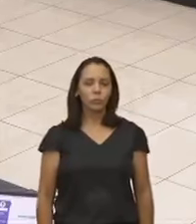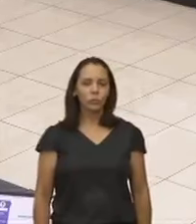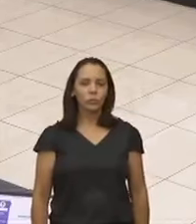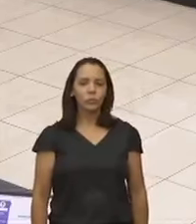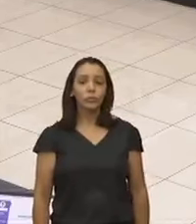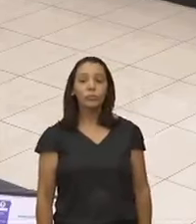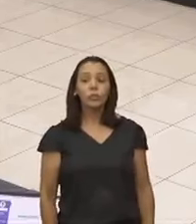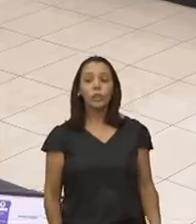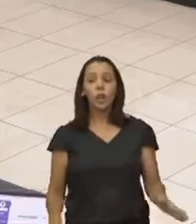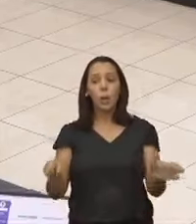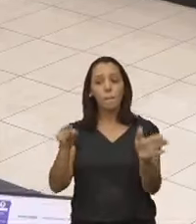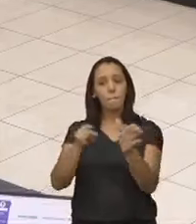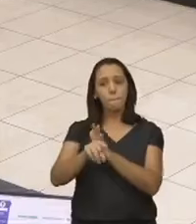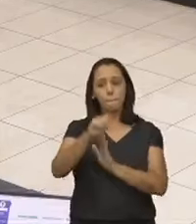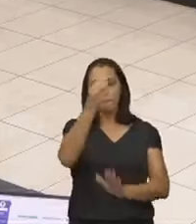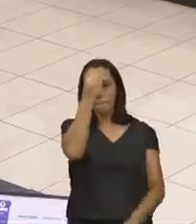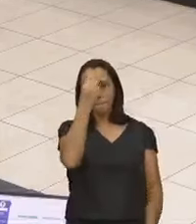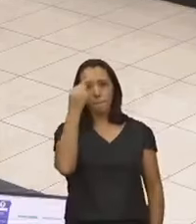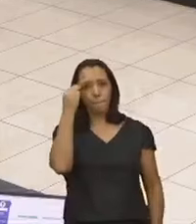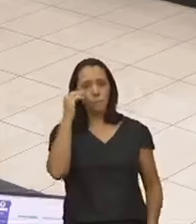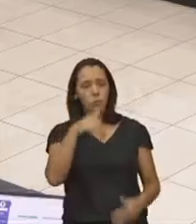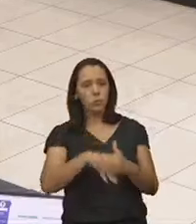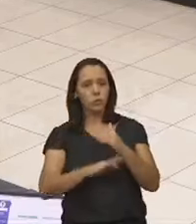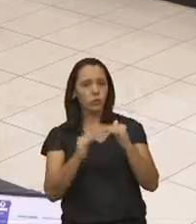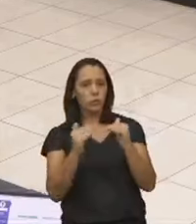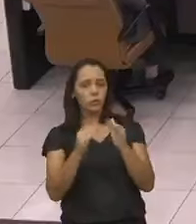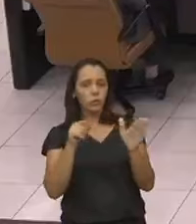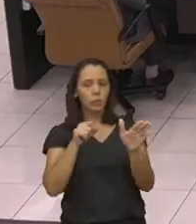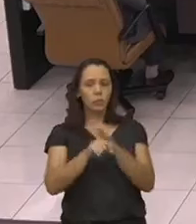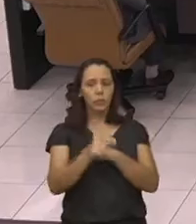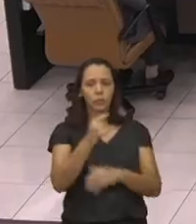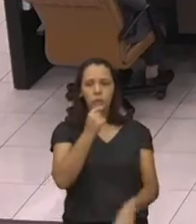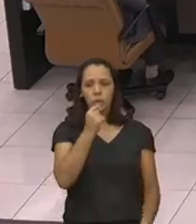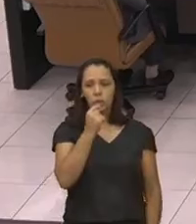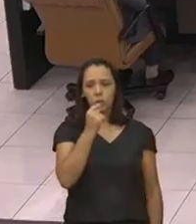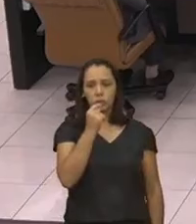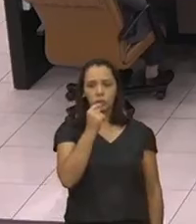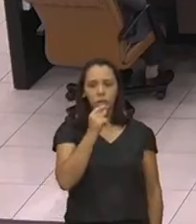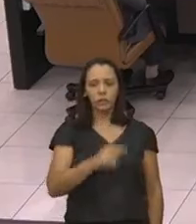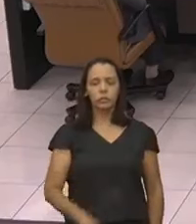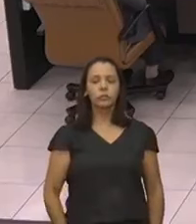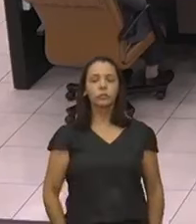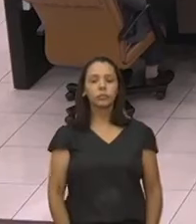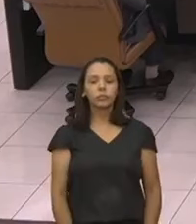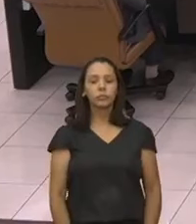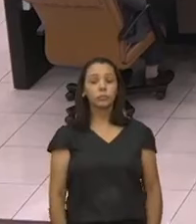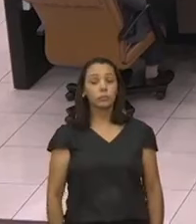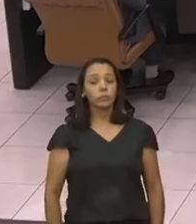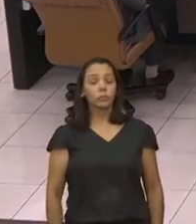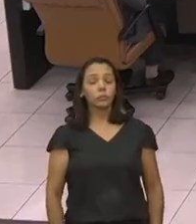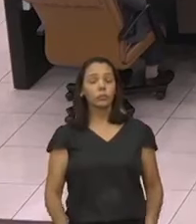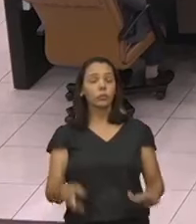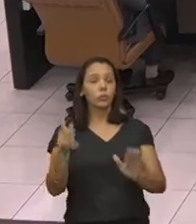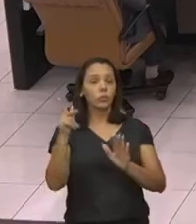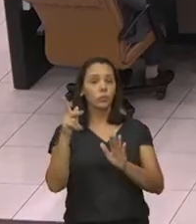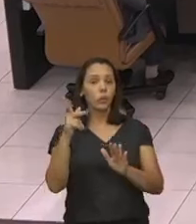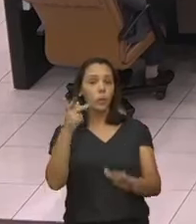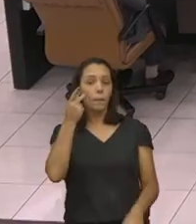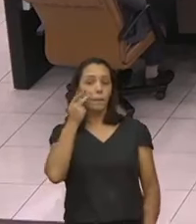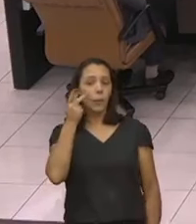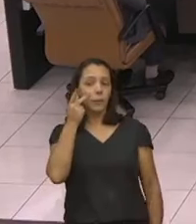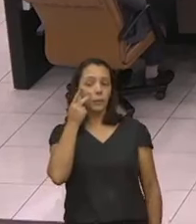Como vota a vereadora Maria Amélia? Favorável. Como vota o vereador Neto Alves? Como vota o vereador Paulinho dos